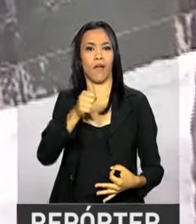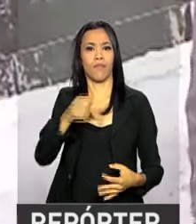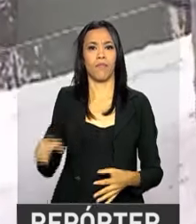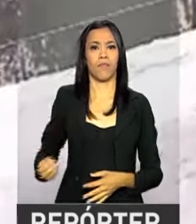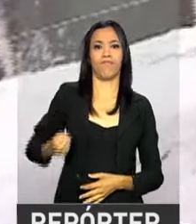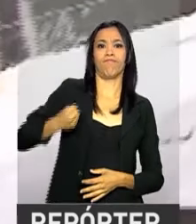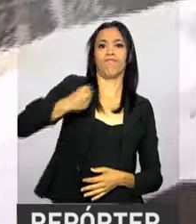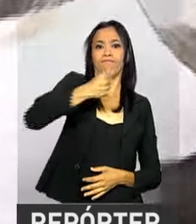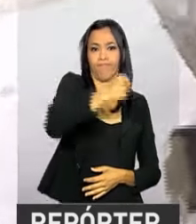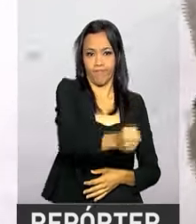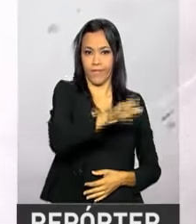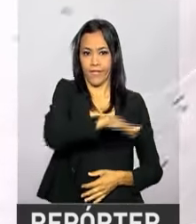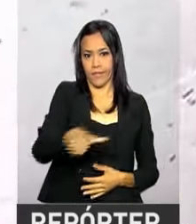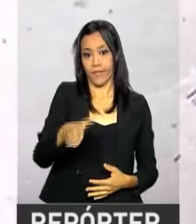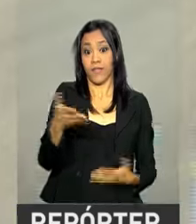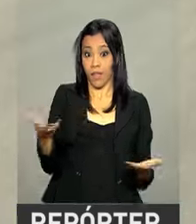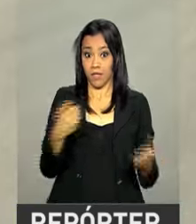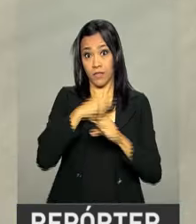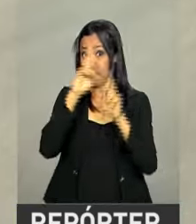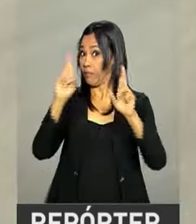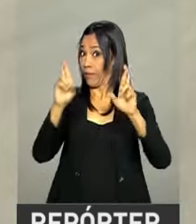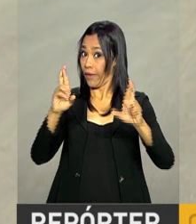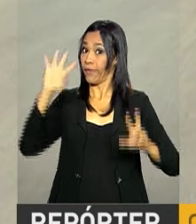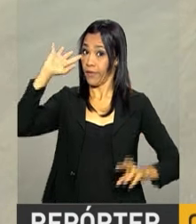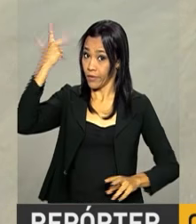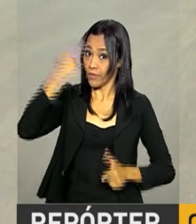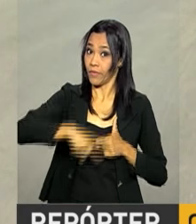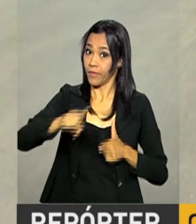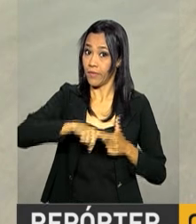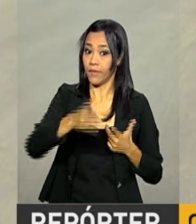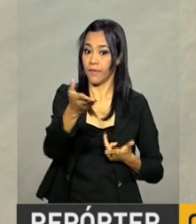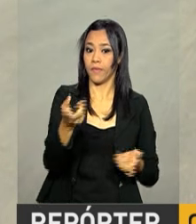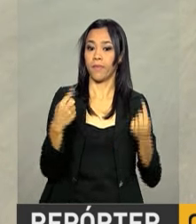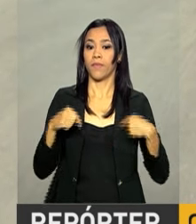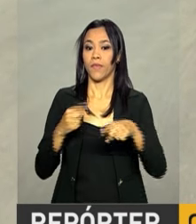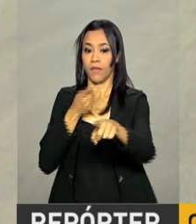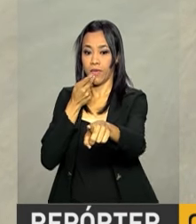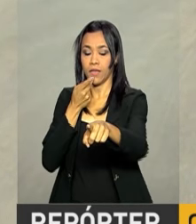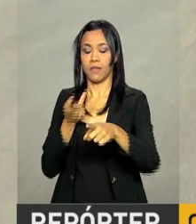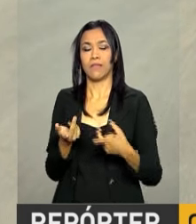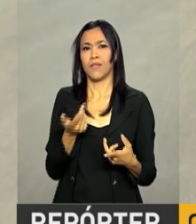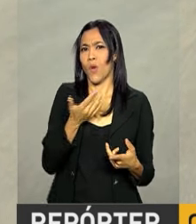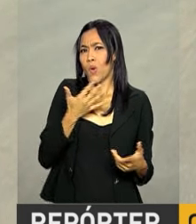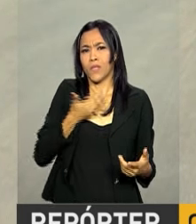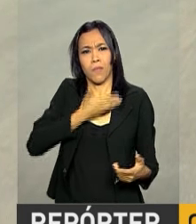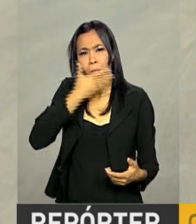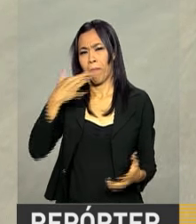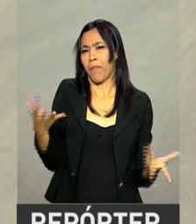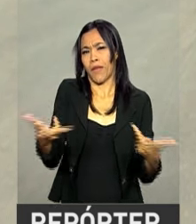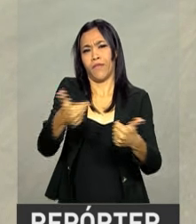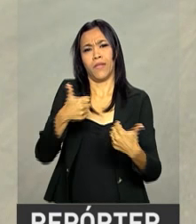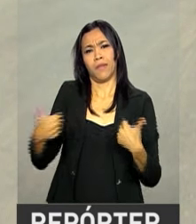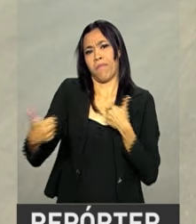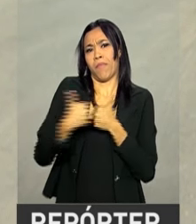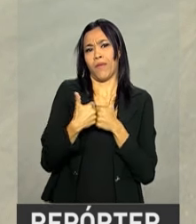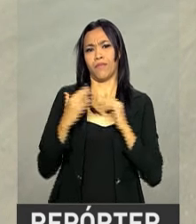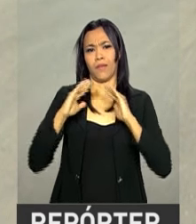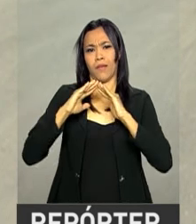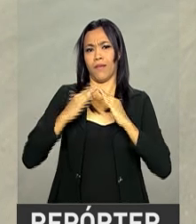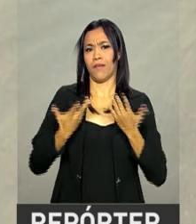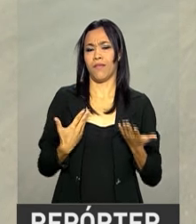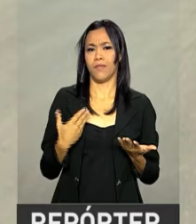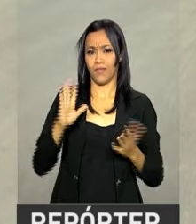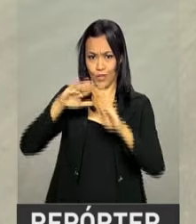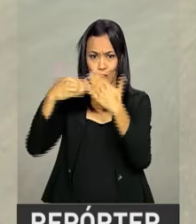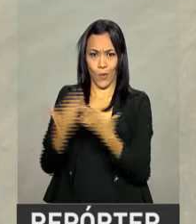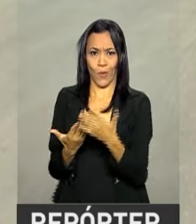que agora o problema seja resolvido, pertinho de casa da comunidade aqui e vai ser uma maravilha mesmo. Essa creche aí